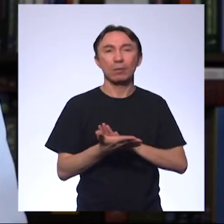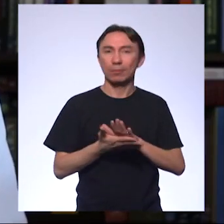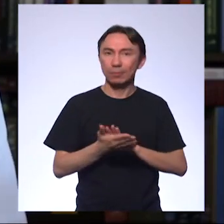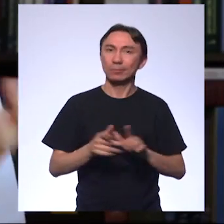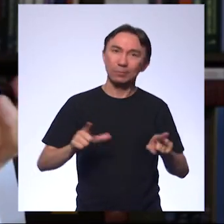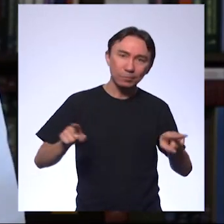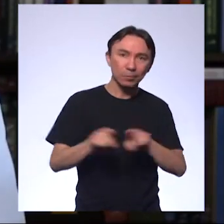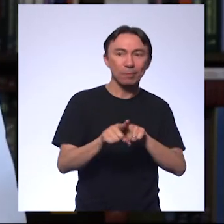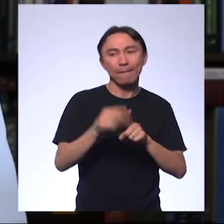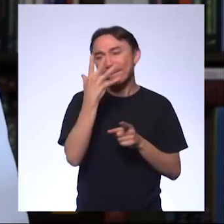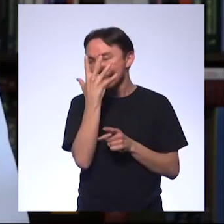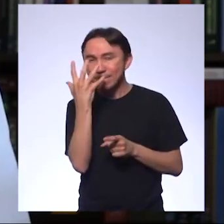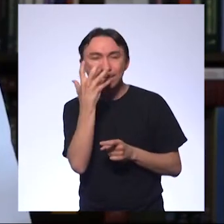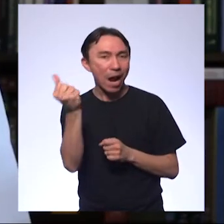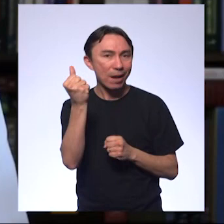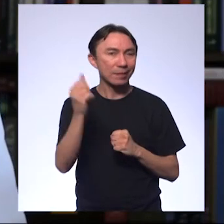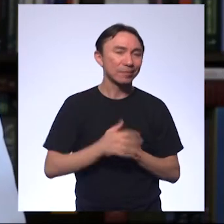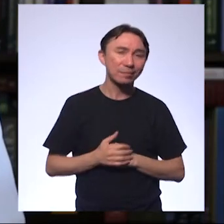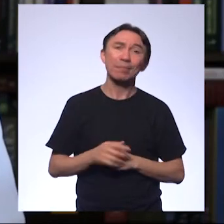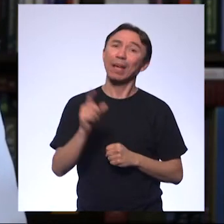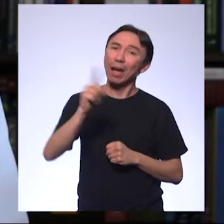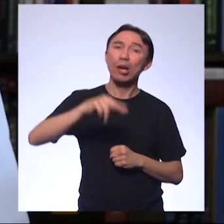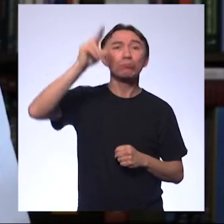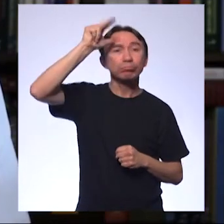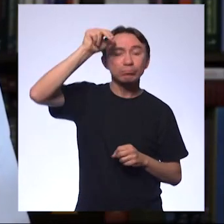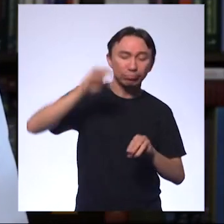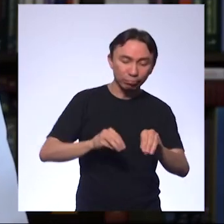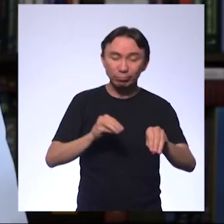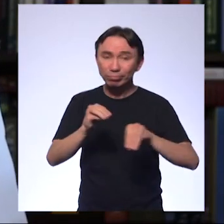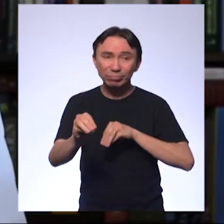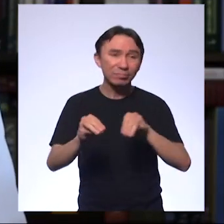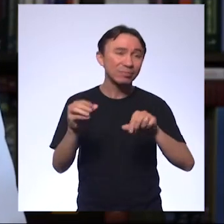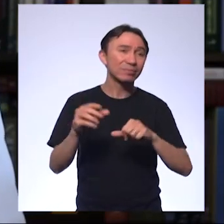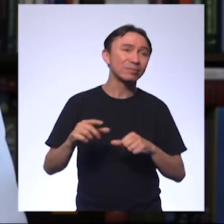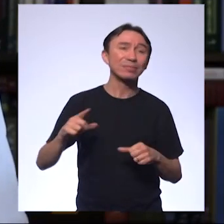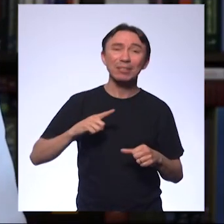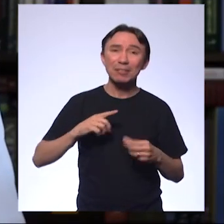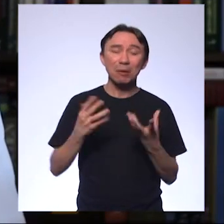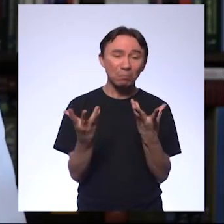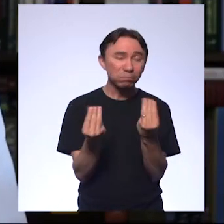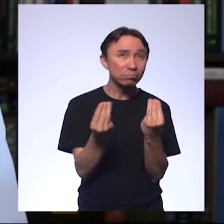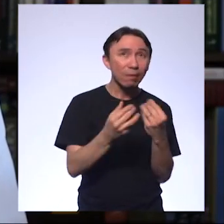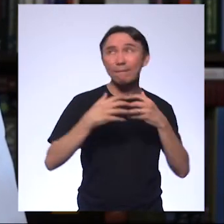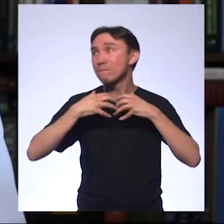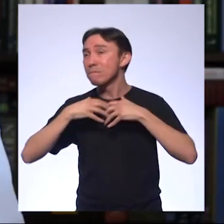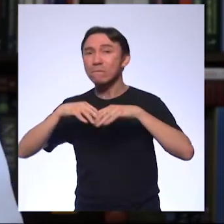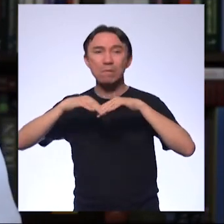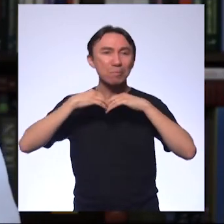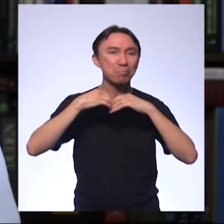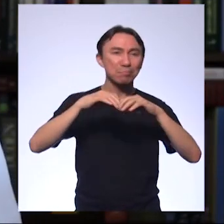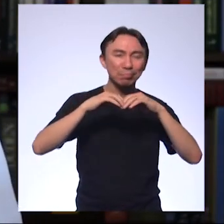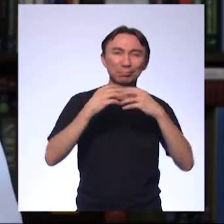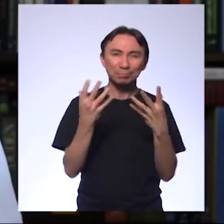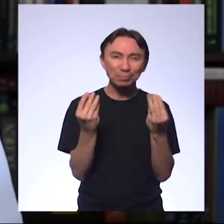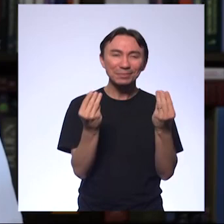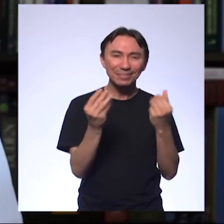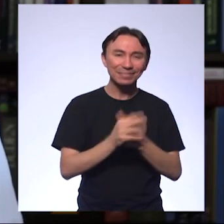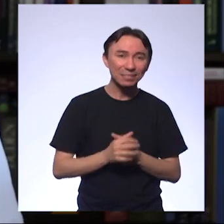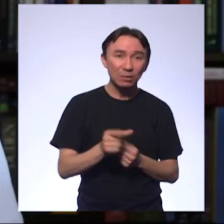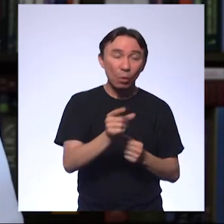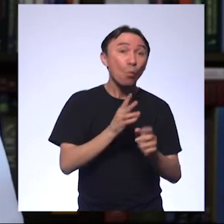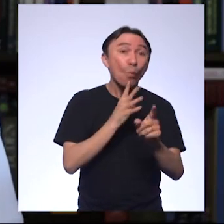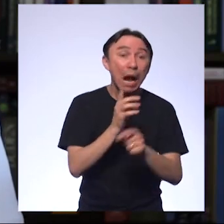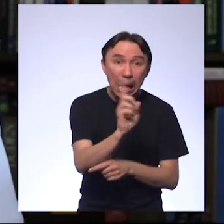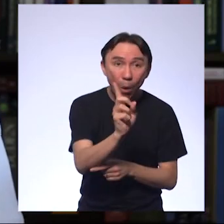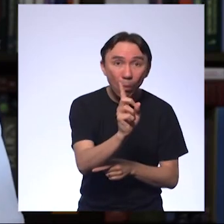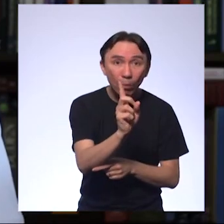paixão. Esse é o jogo de xadrez que suscita tantas reflexões e, se você não conhece ou não